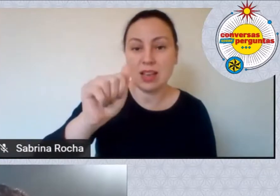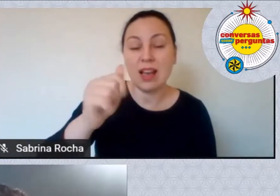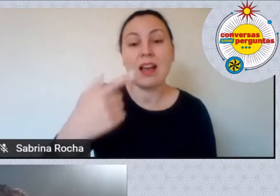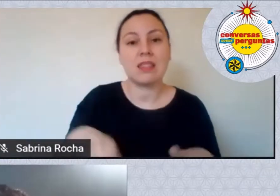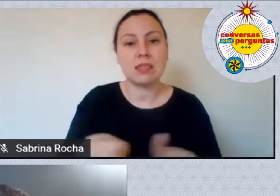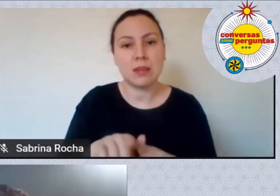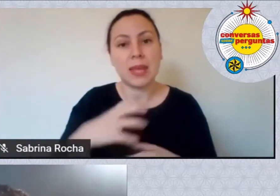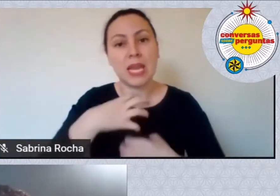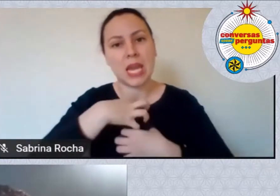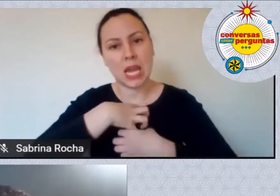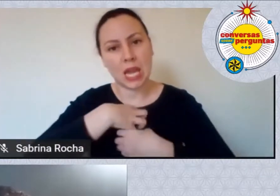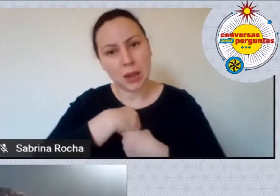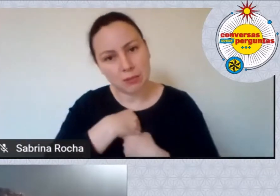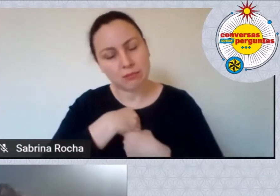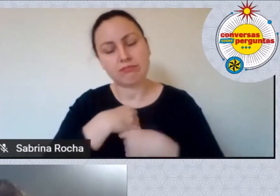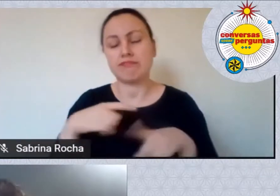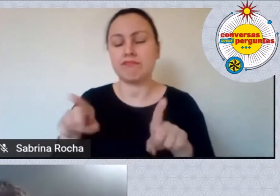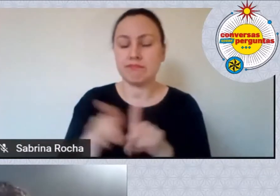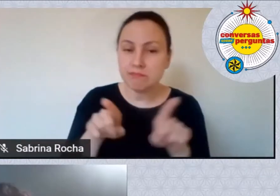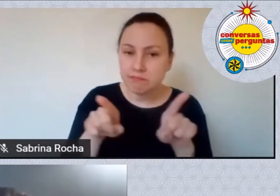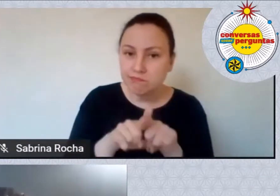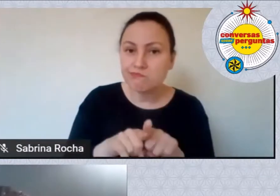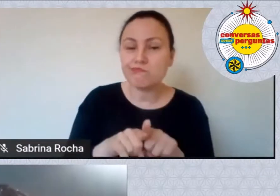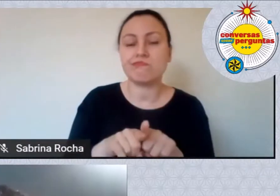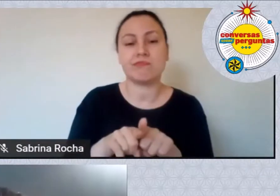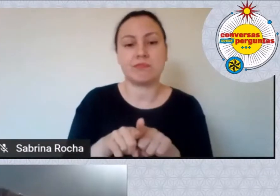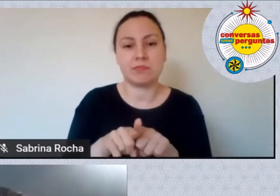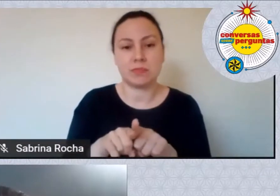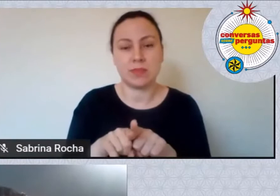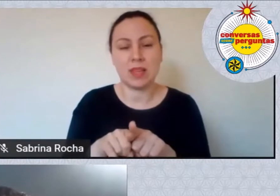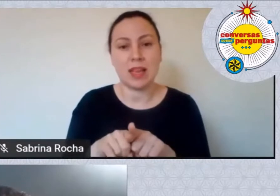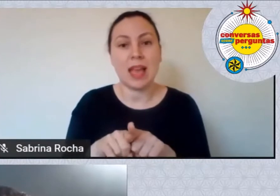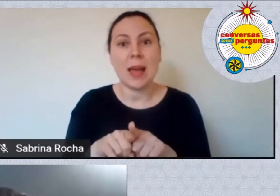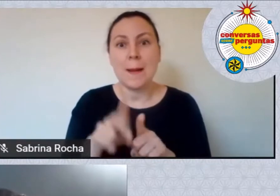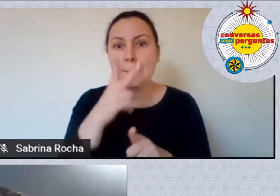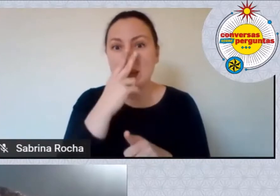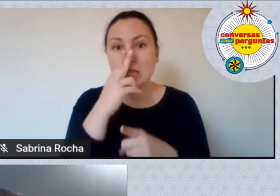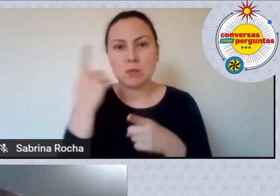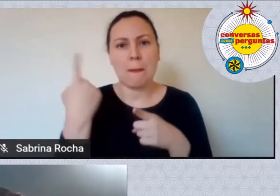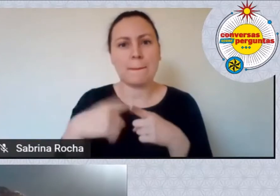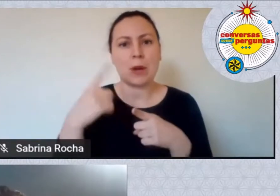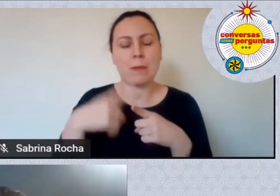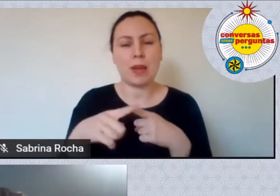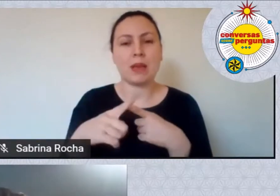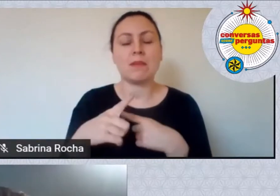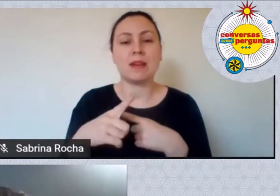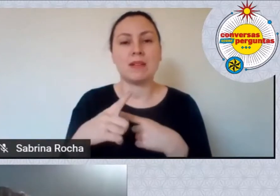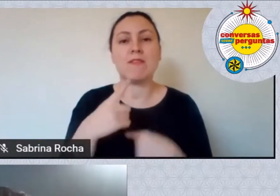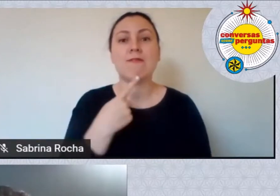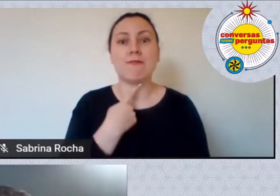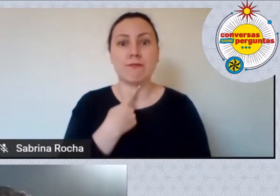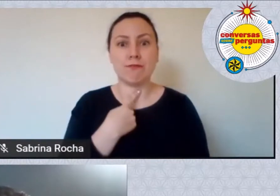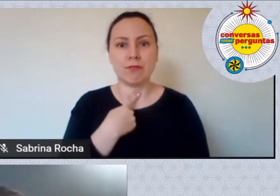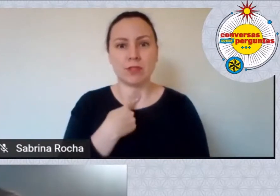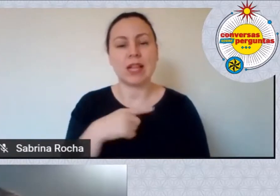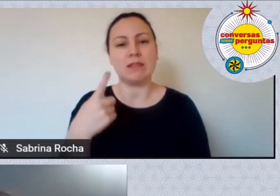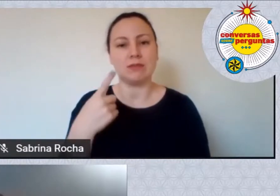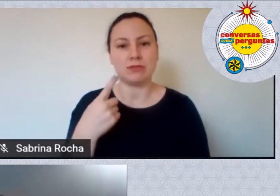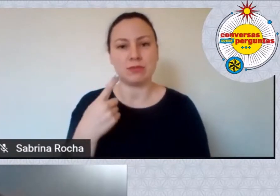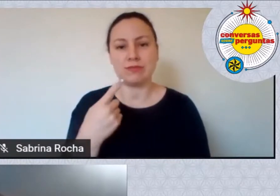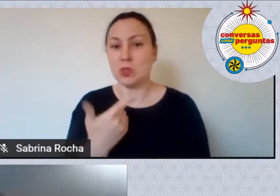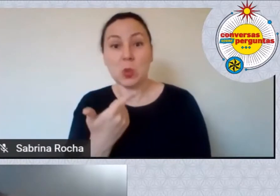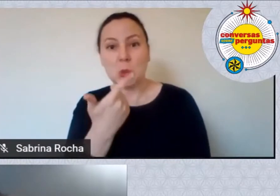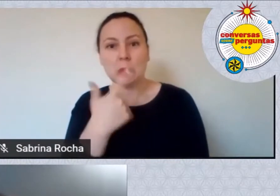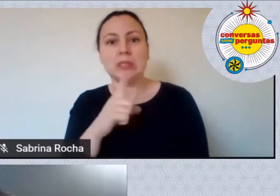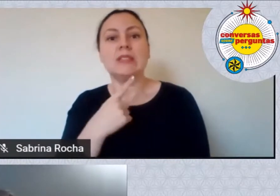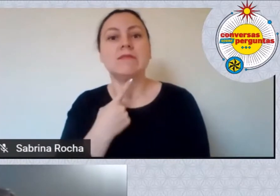São formas de pane da nossa capacidade de desejar, da nossa capacidade de sonhar. São formas